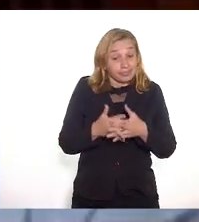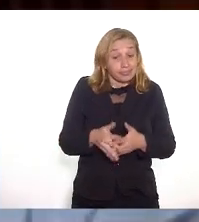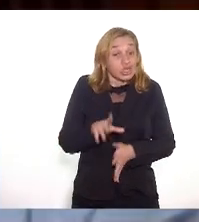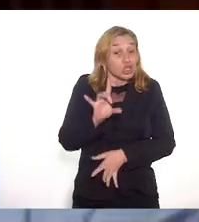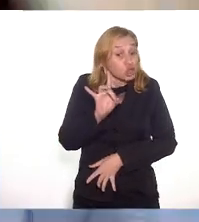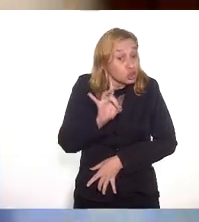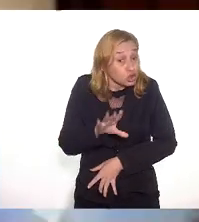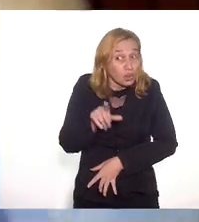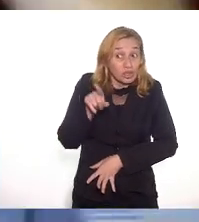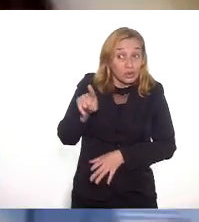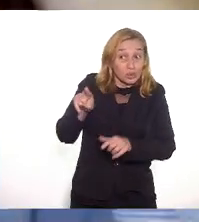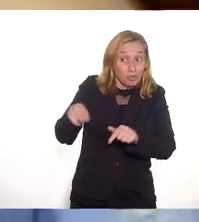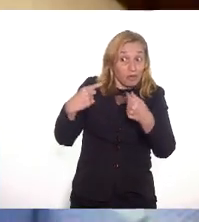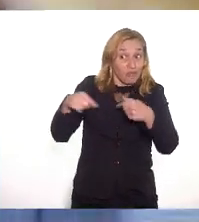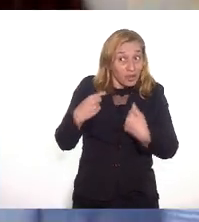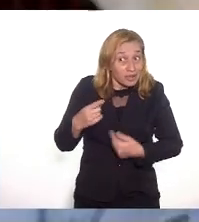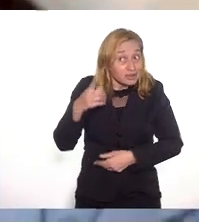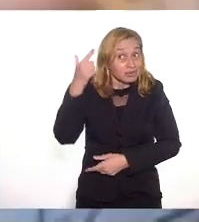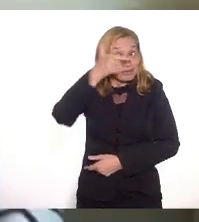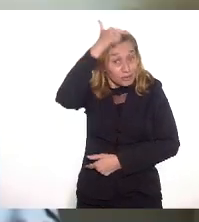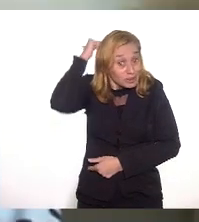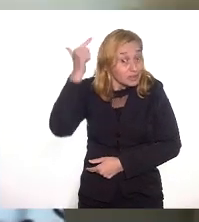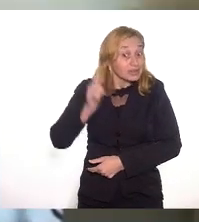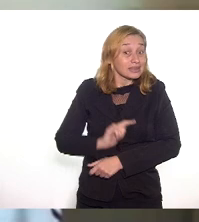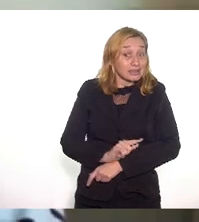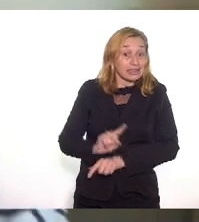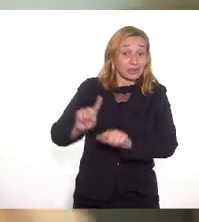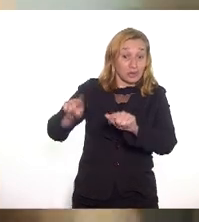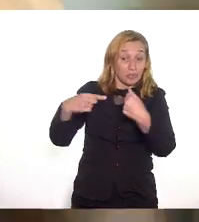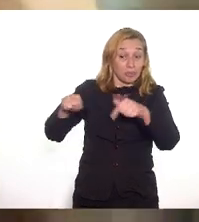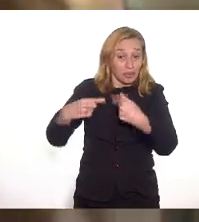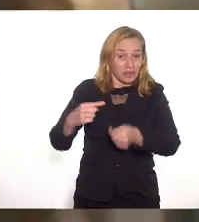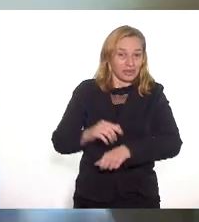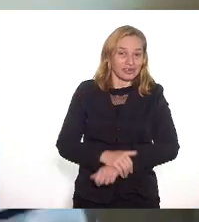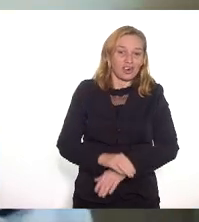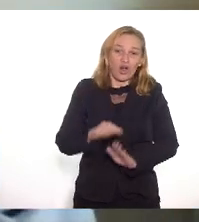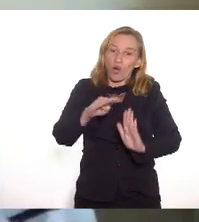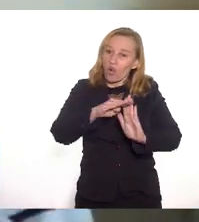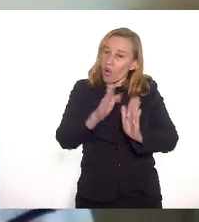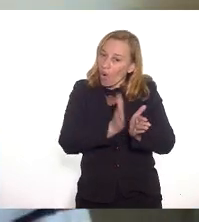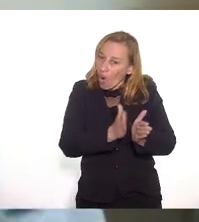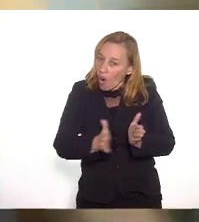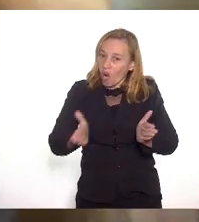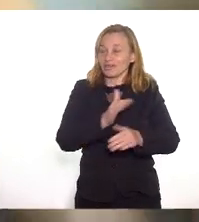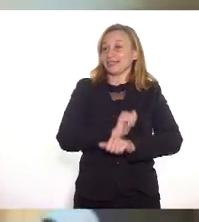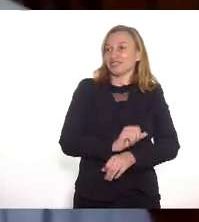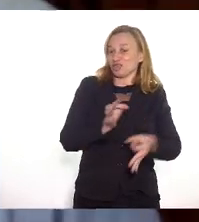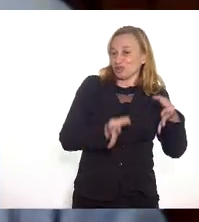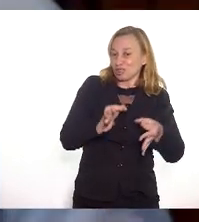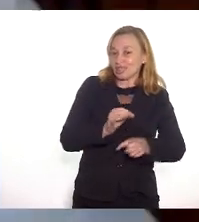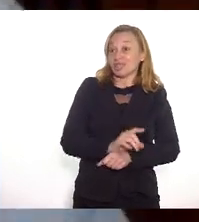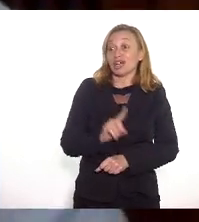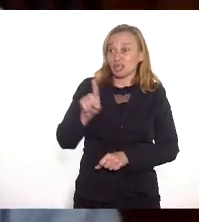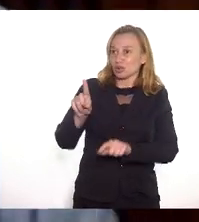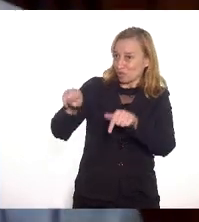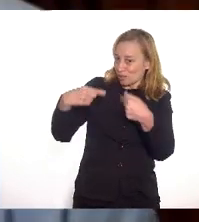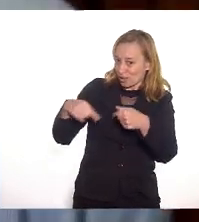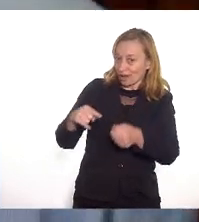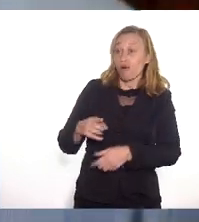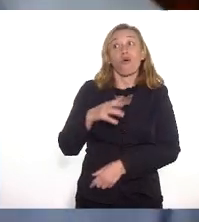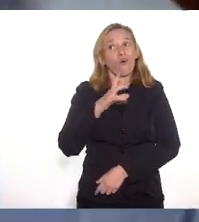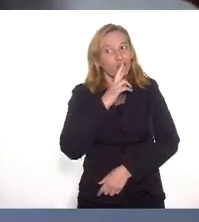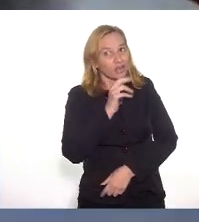Só nessa sua provocação, Luiz. Nessa sua provocação. O que é ordem jurídica? É porque essa sua provocação. O Rodrigo